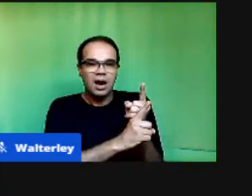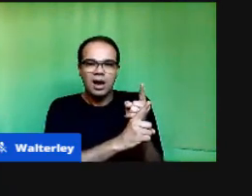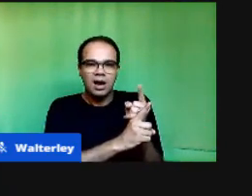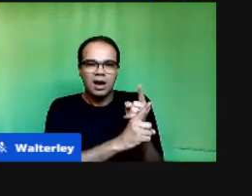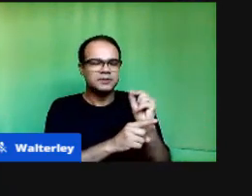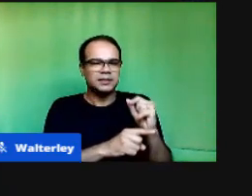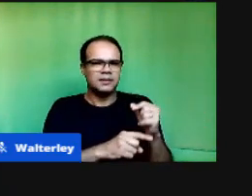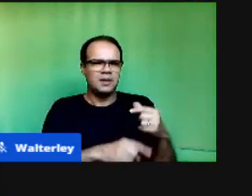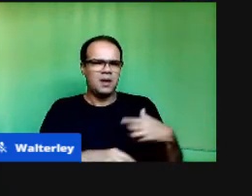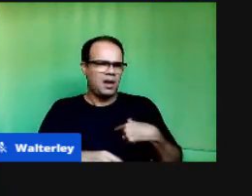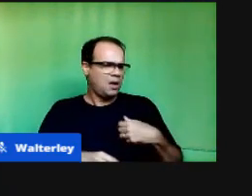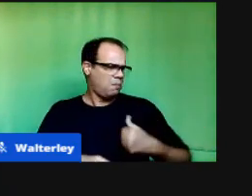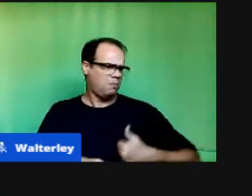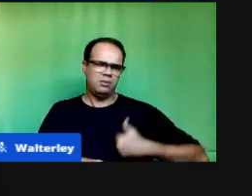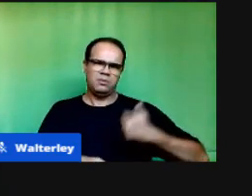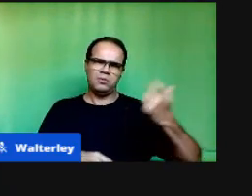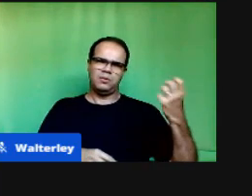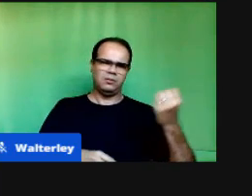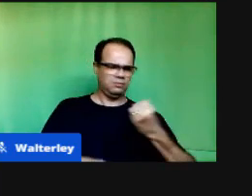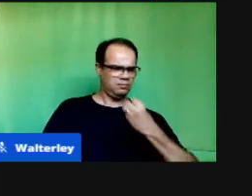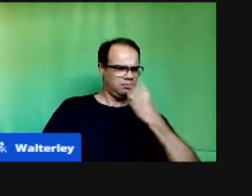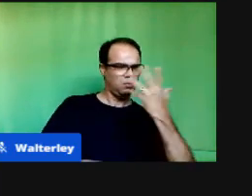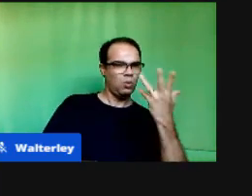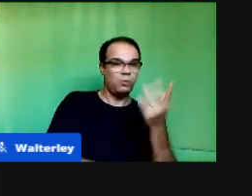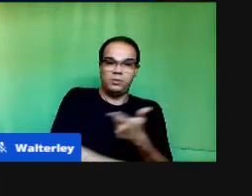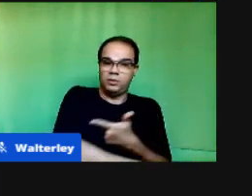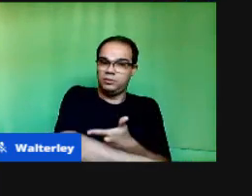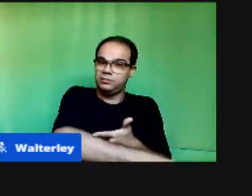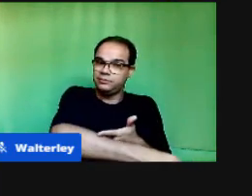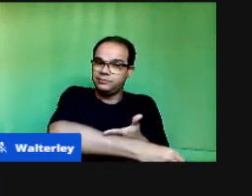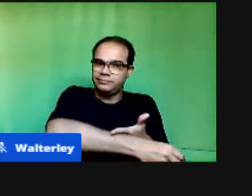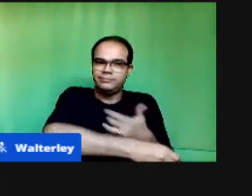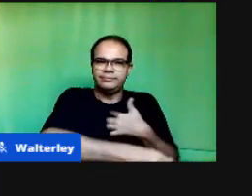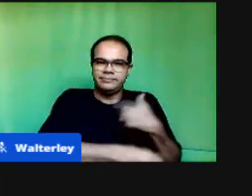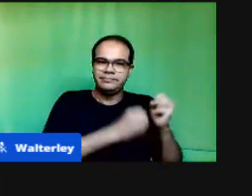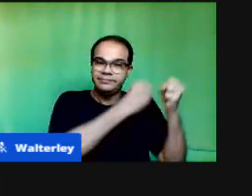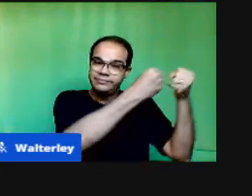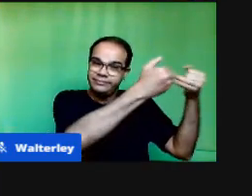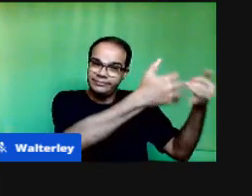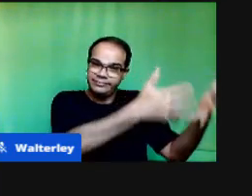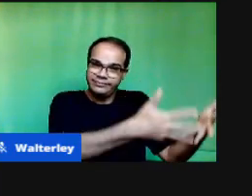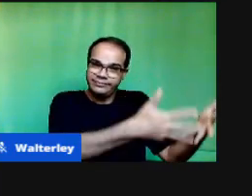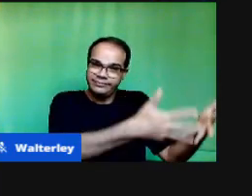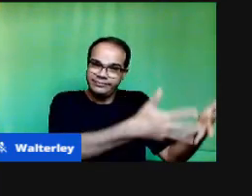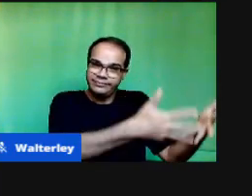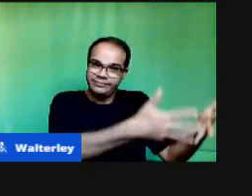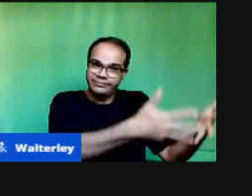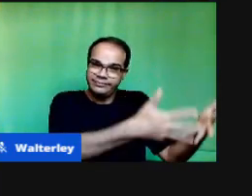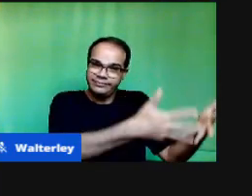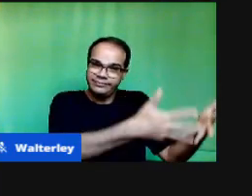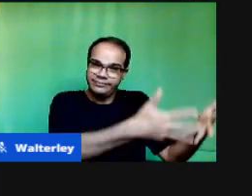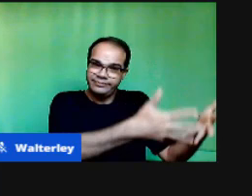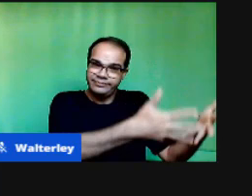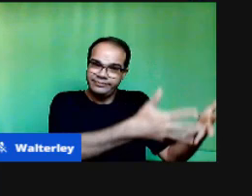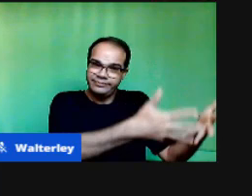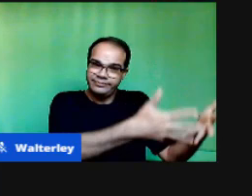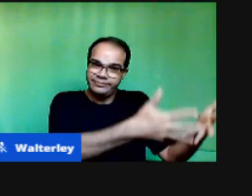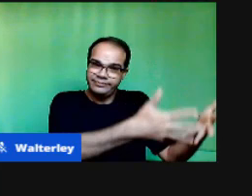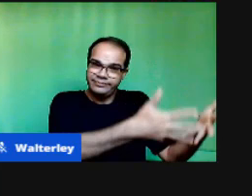horrível. Você é a melhor pessoa do mundo, muitas vezes, né? Naquele diálogo, naquele